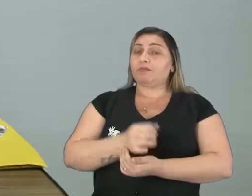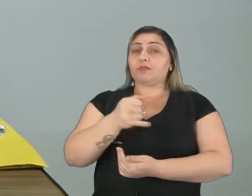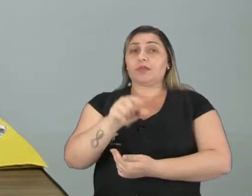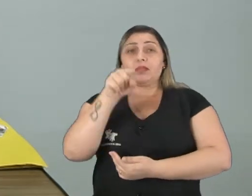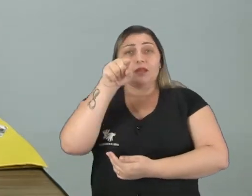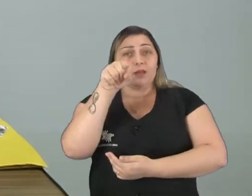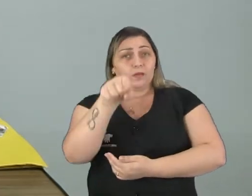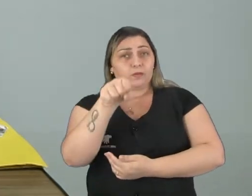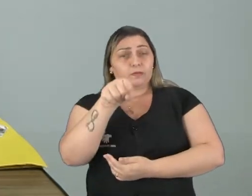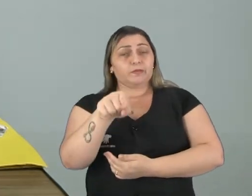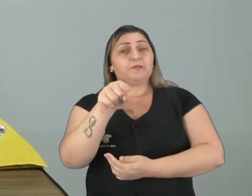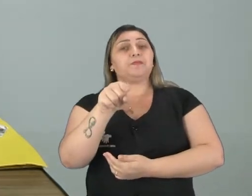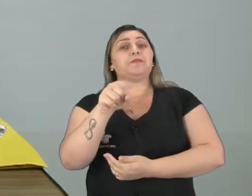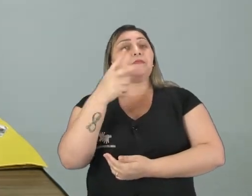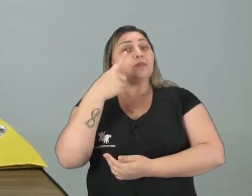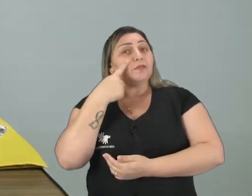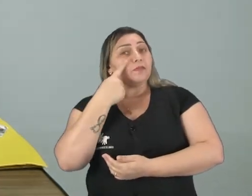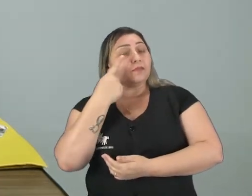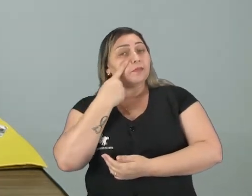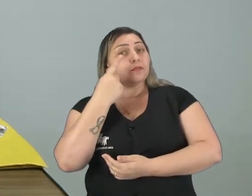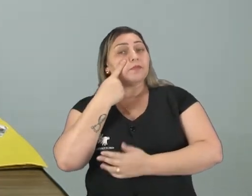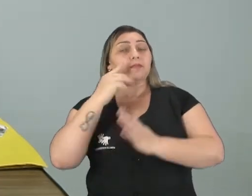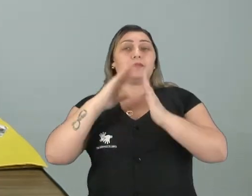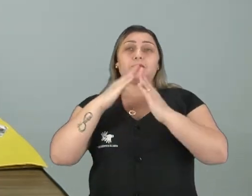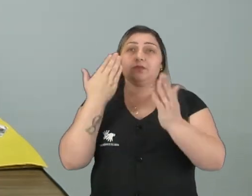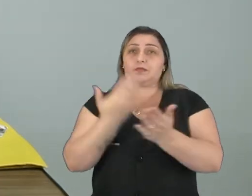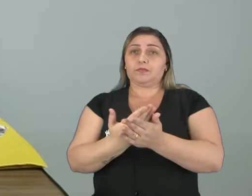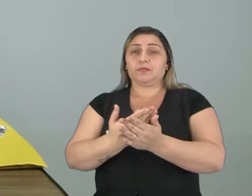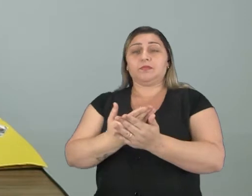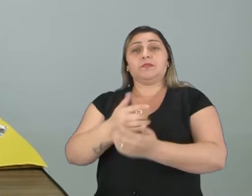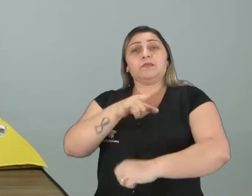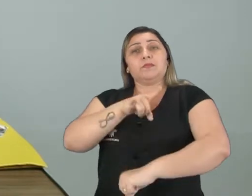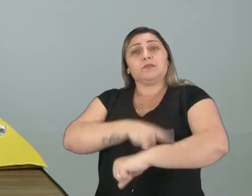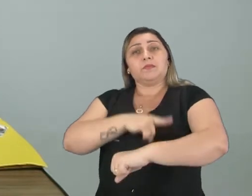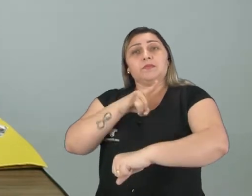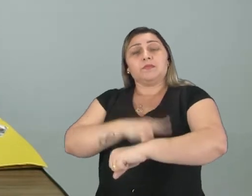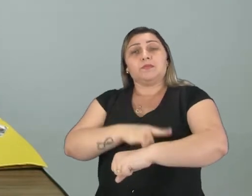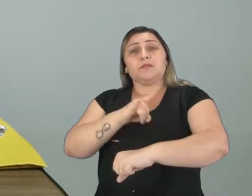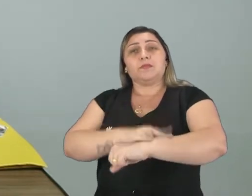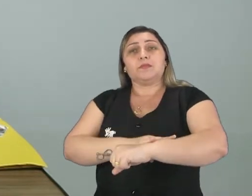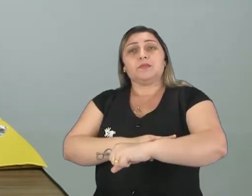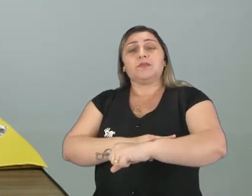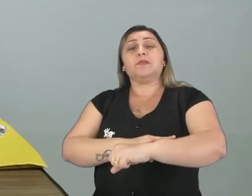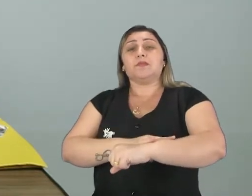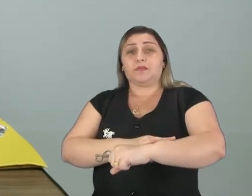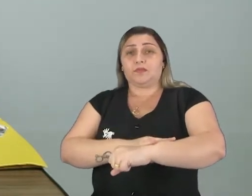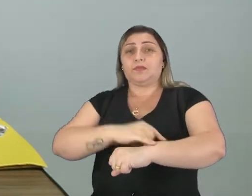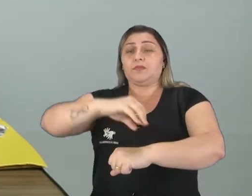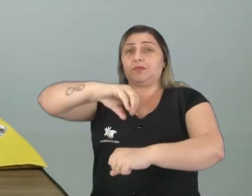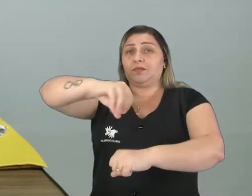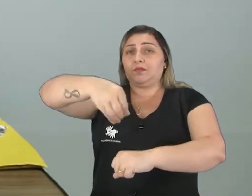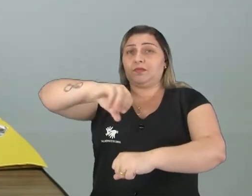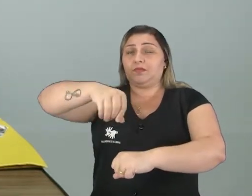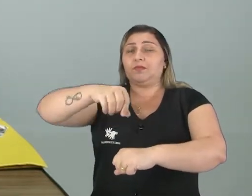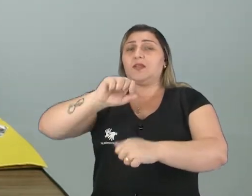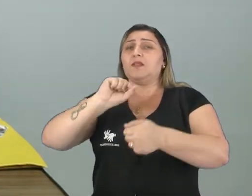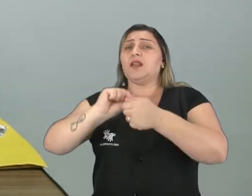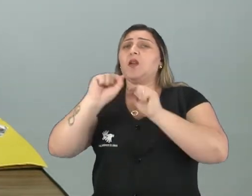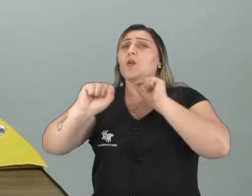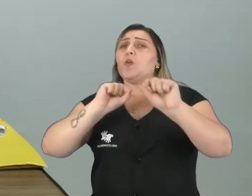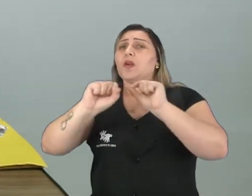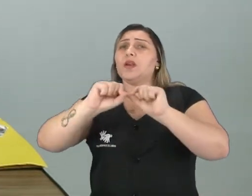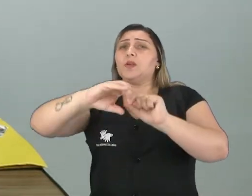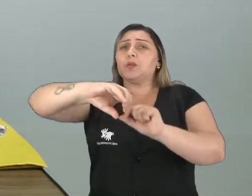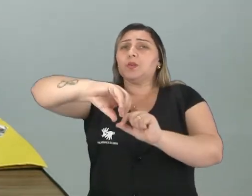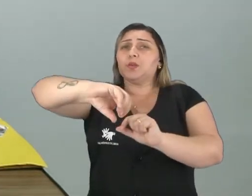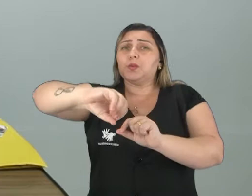você viu na escola, no banheiro ou no bebedouro a torneira aberta, nós temos que fazer o quê?